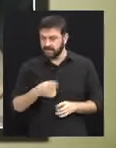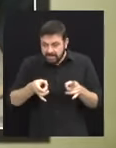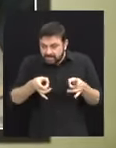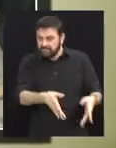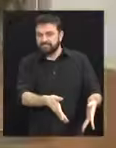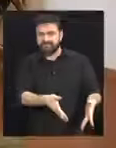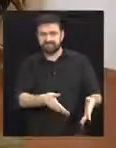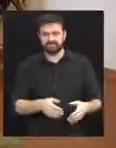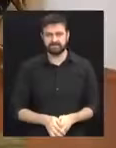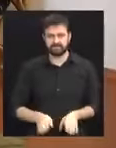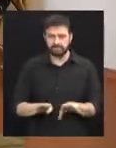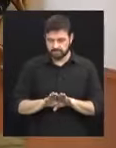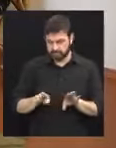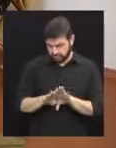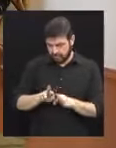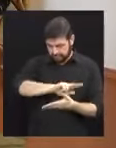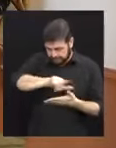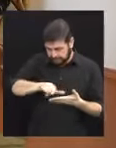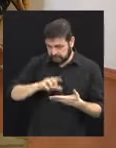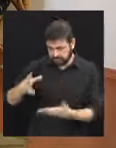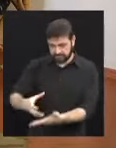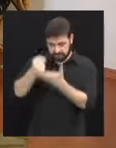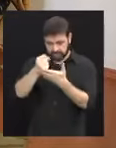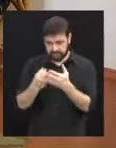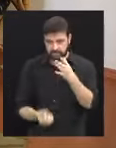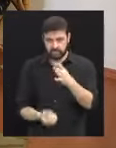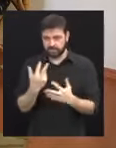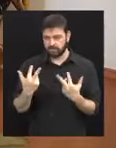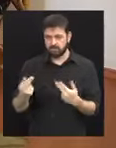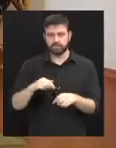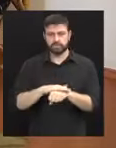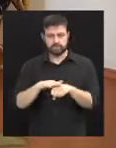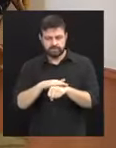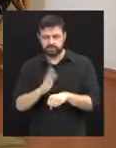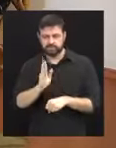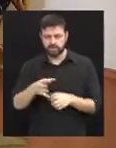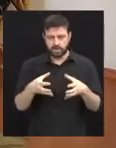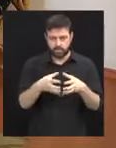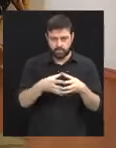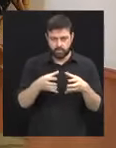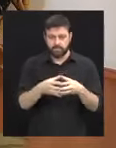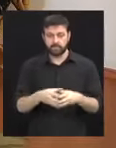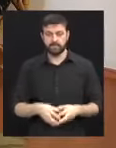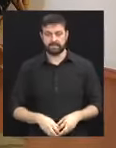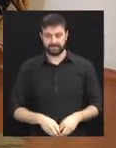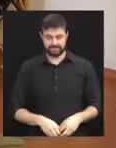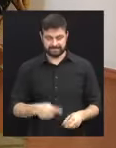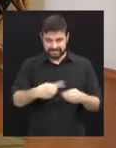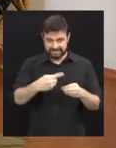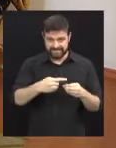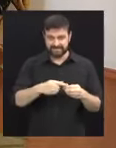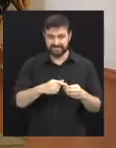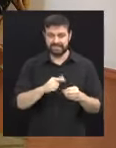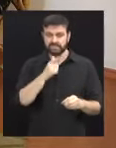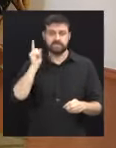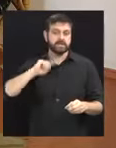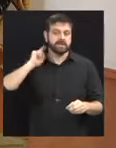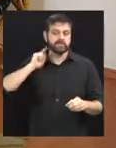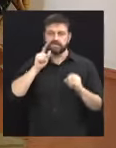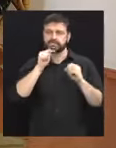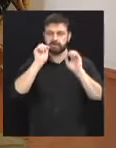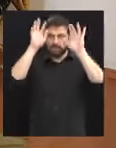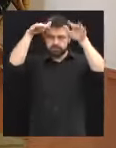abandonada. Tem outros resgates que aconteceram nessa circunstância? A gente gravou com uma equipe que foi até Mariana, quando aconteceu aquele desastre natural,